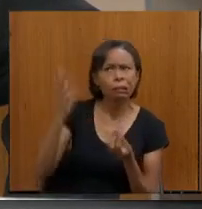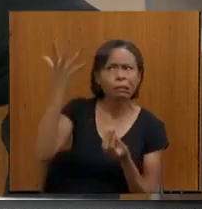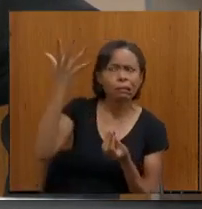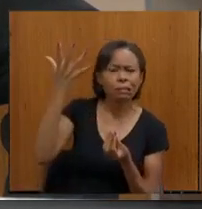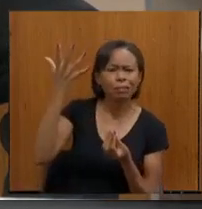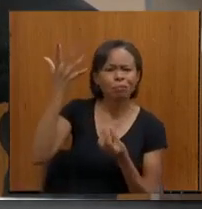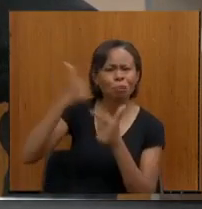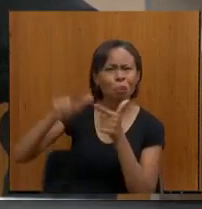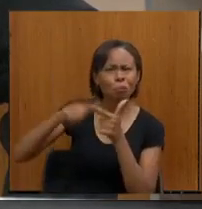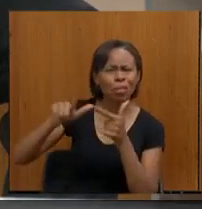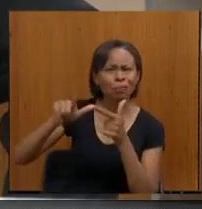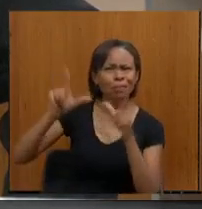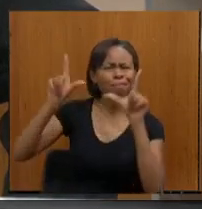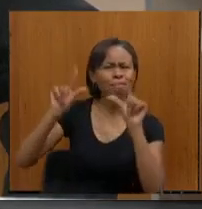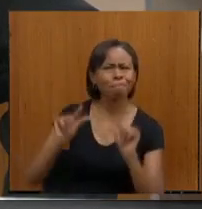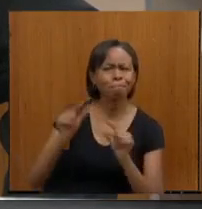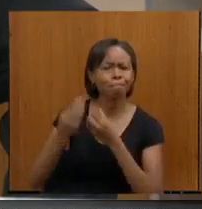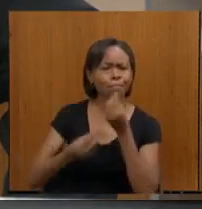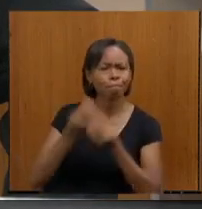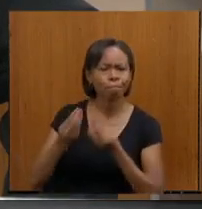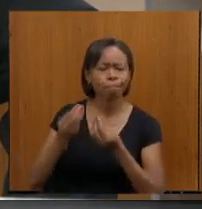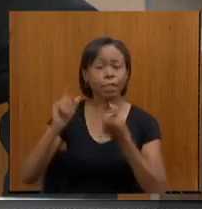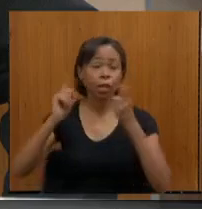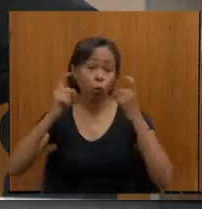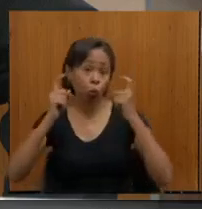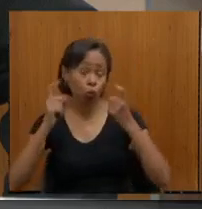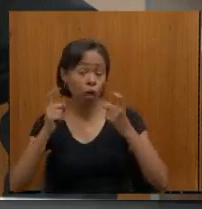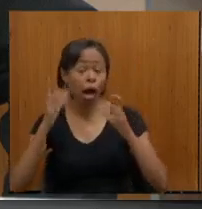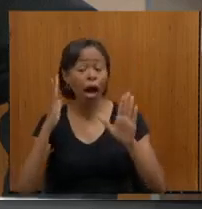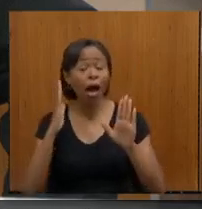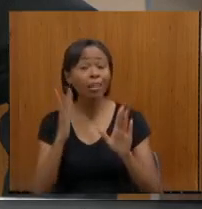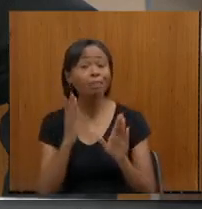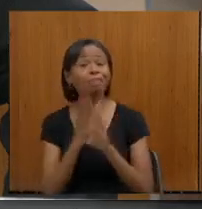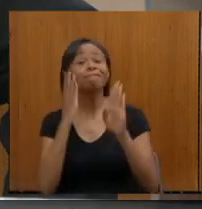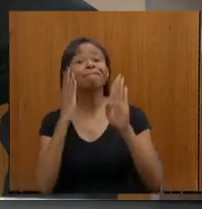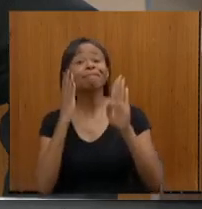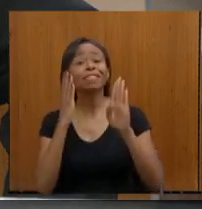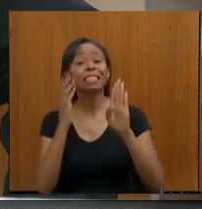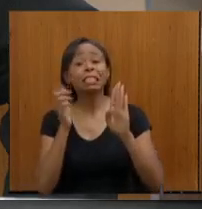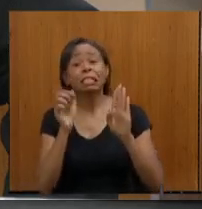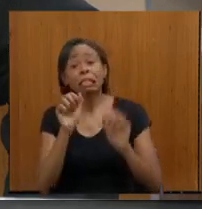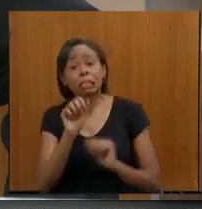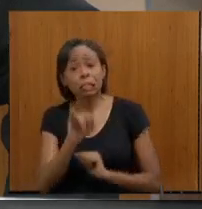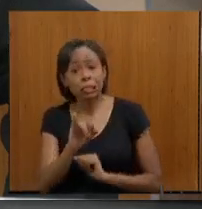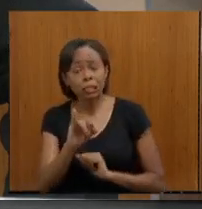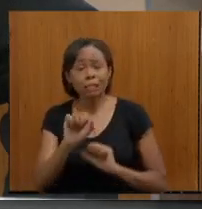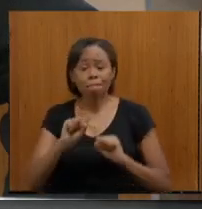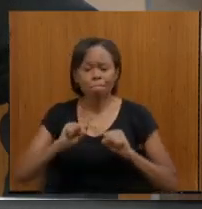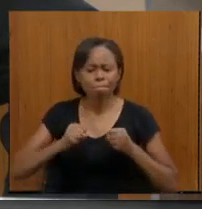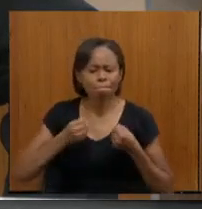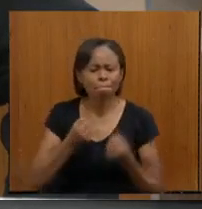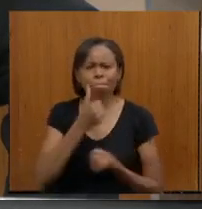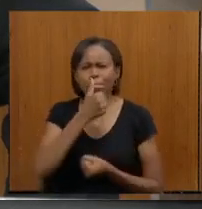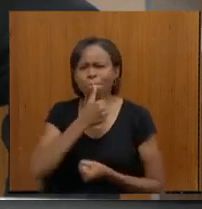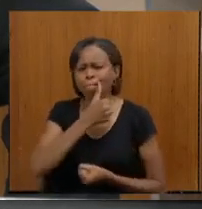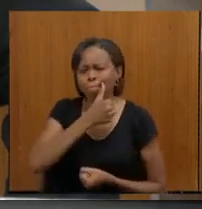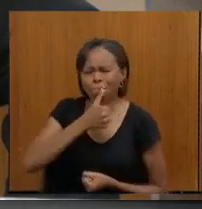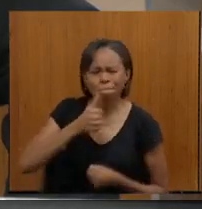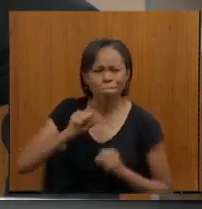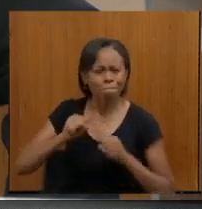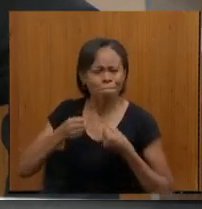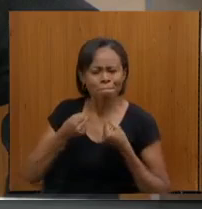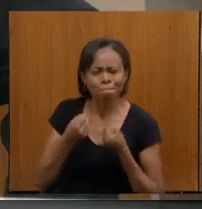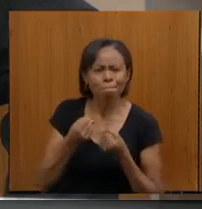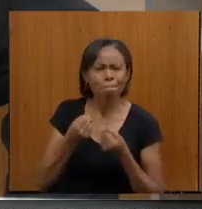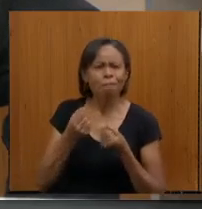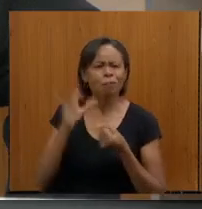climáticas e se deram conta de que ainda que todos os esforços fossem Angry dados não seriam capazes